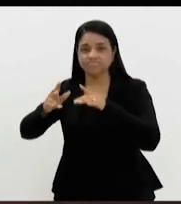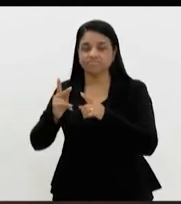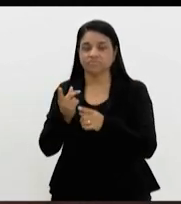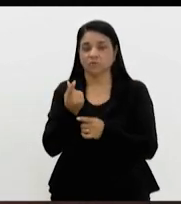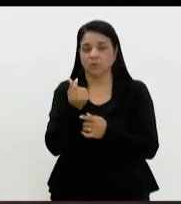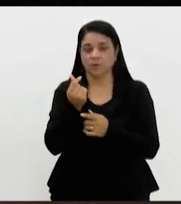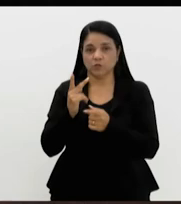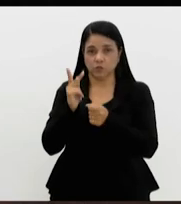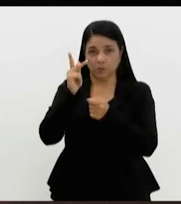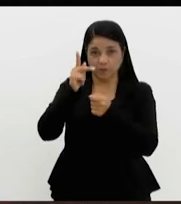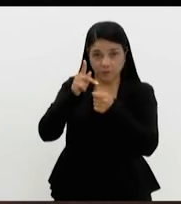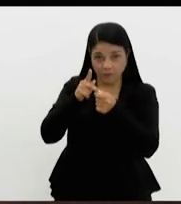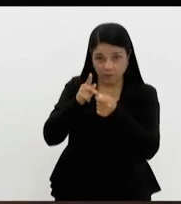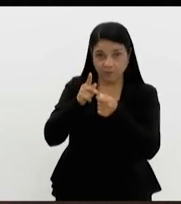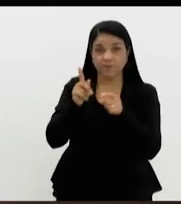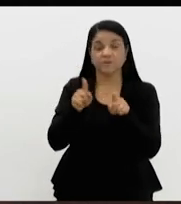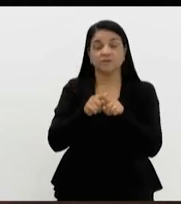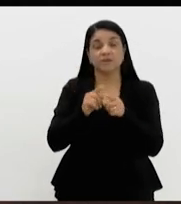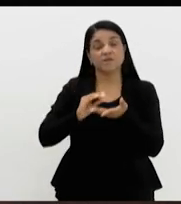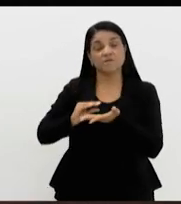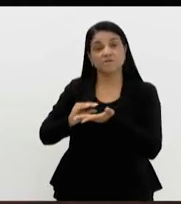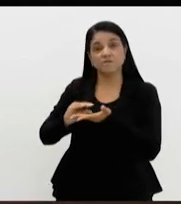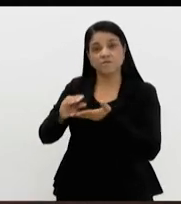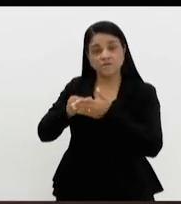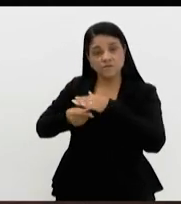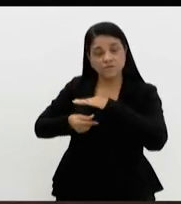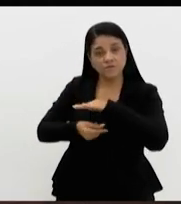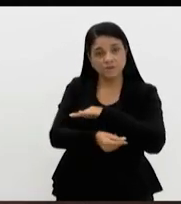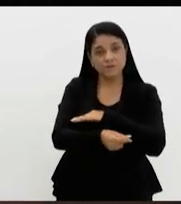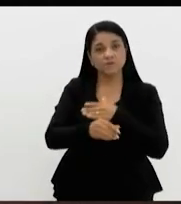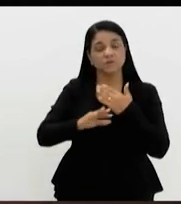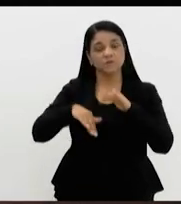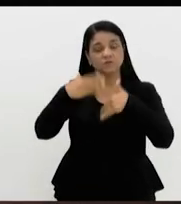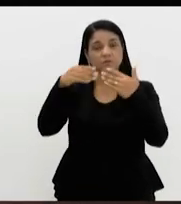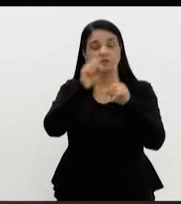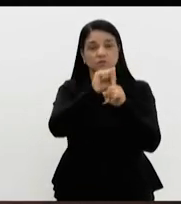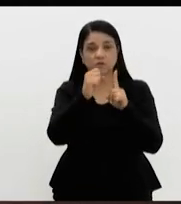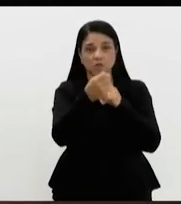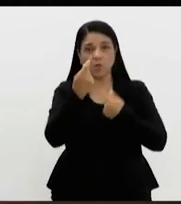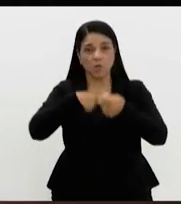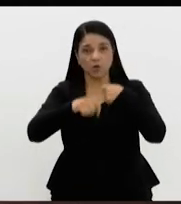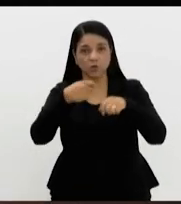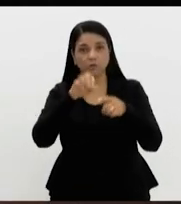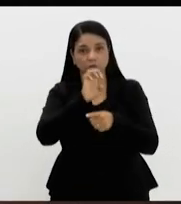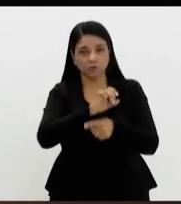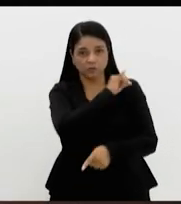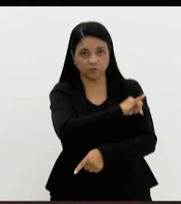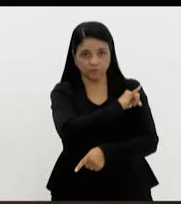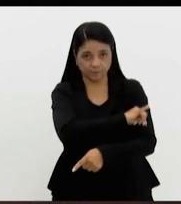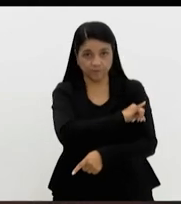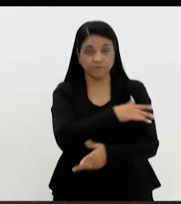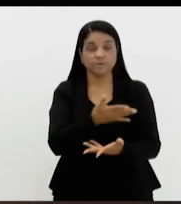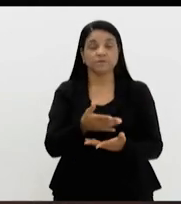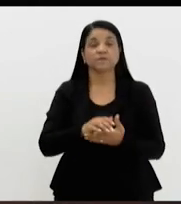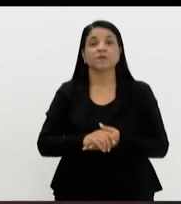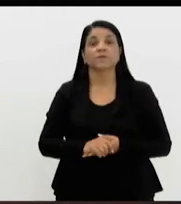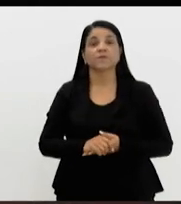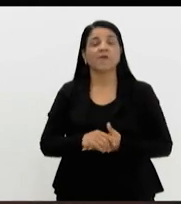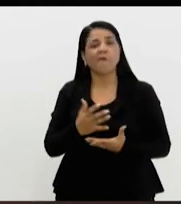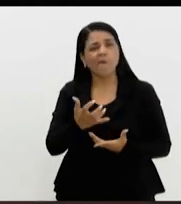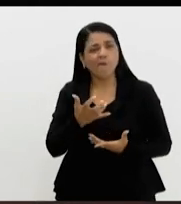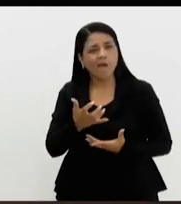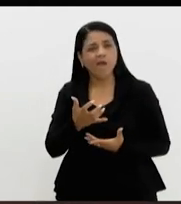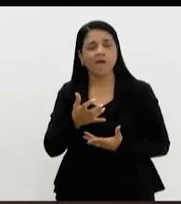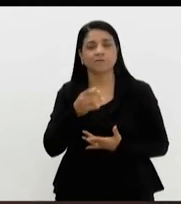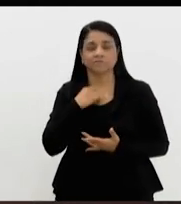petróleo. Nós estamos falando em financiar o desenvolvimento social e econômico do Estado do Rio de Janeiro. E eu quero